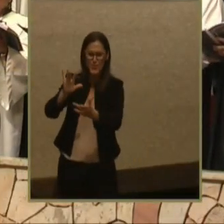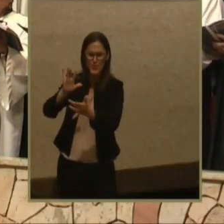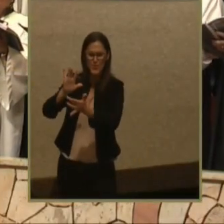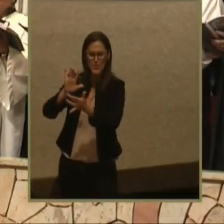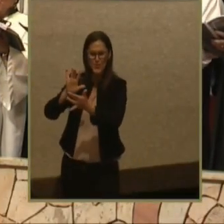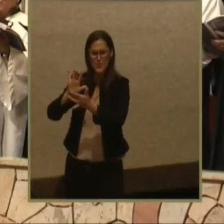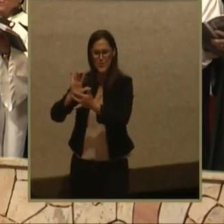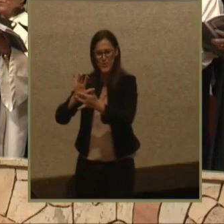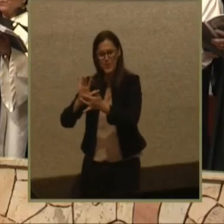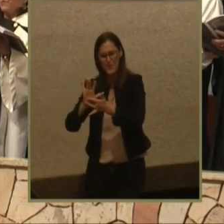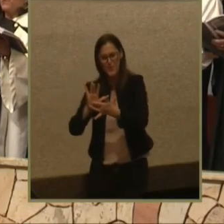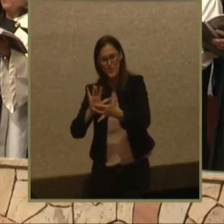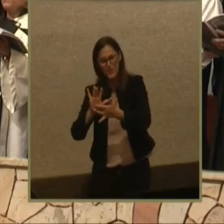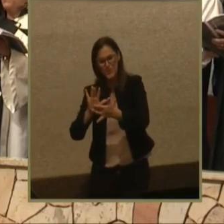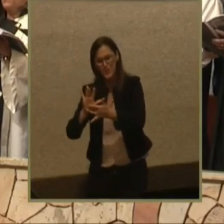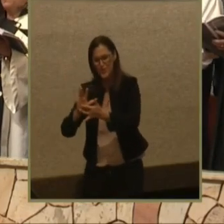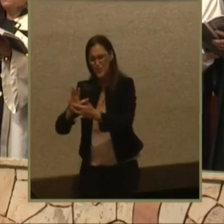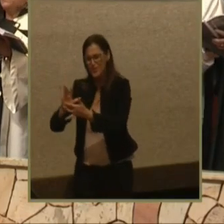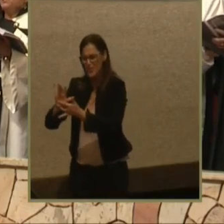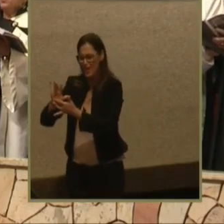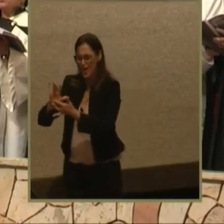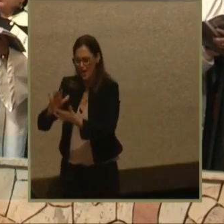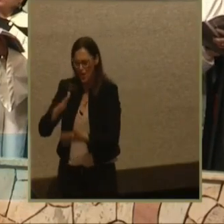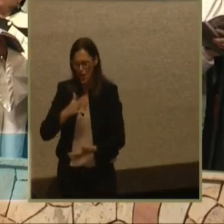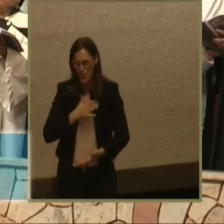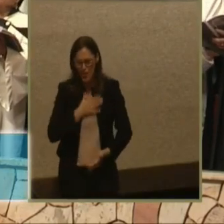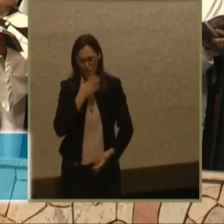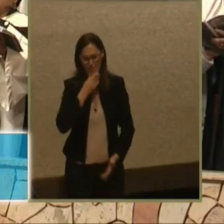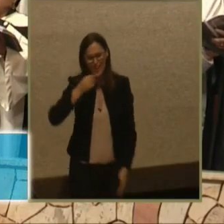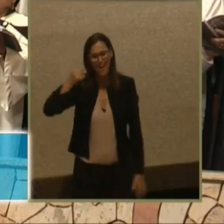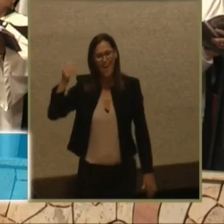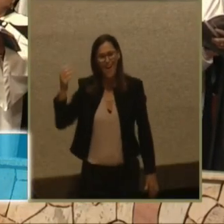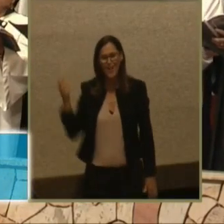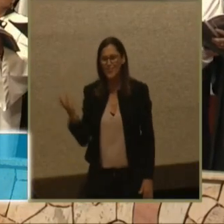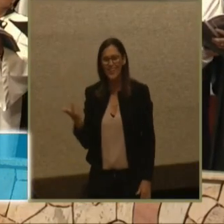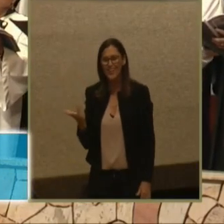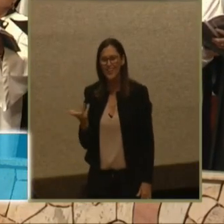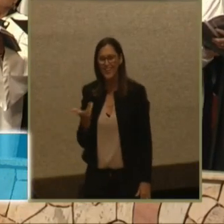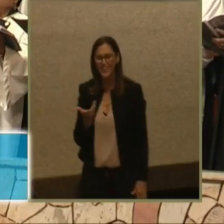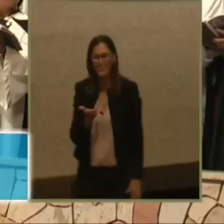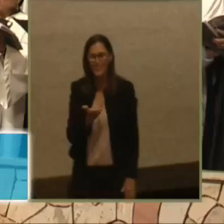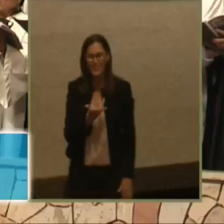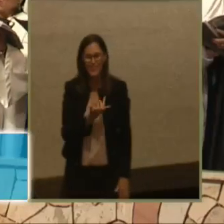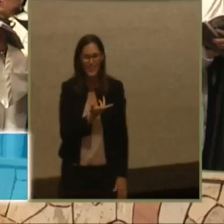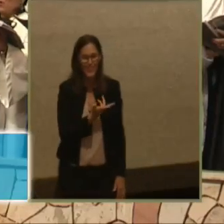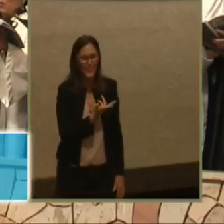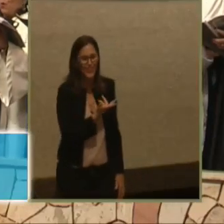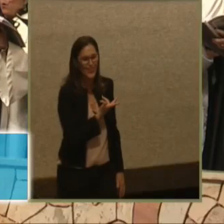Salvador.